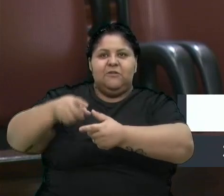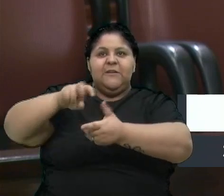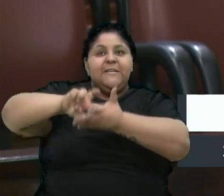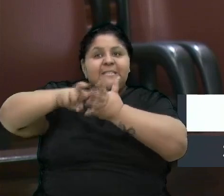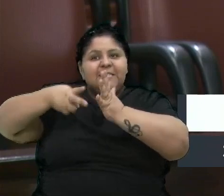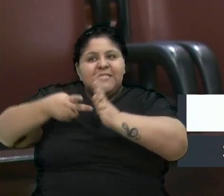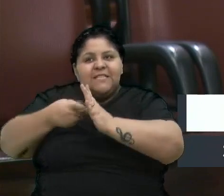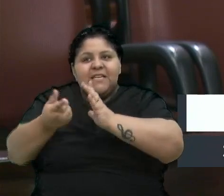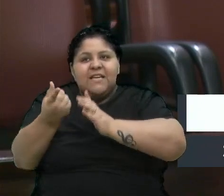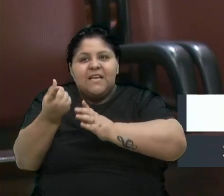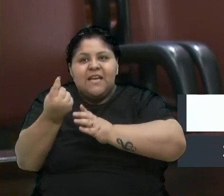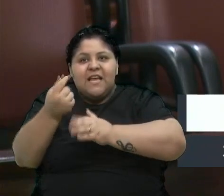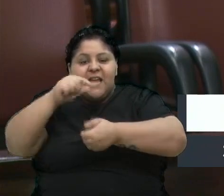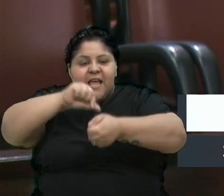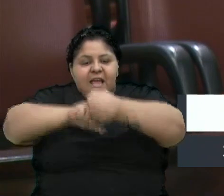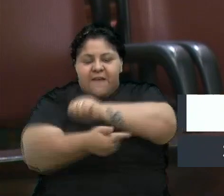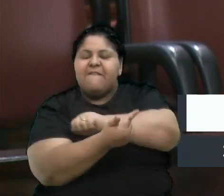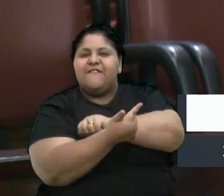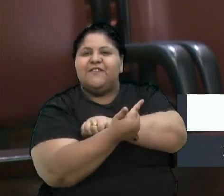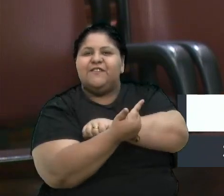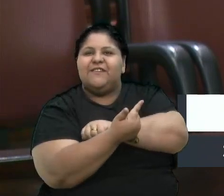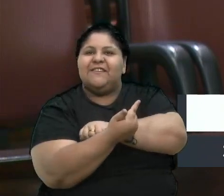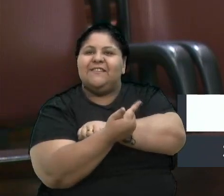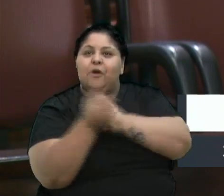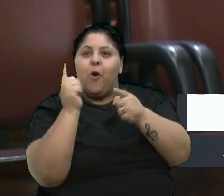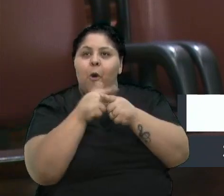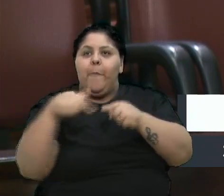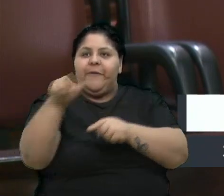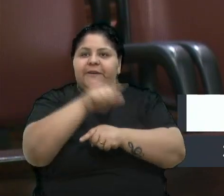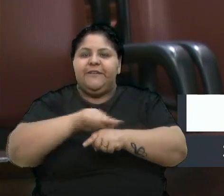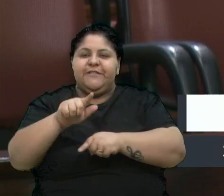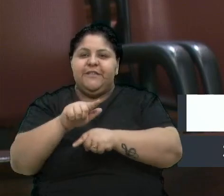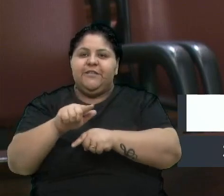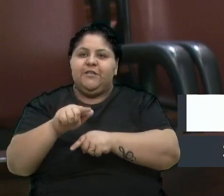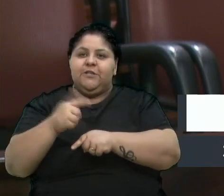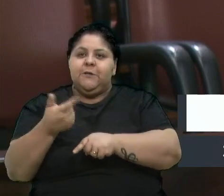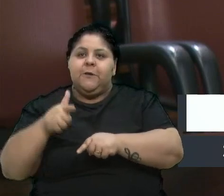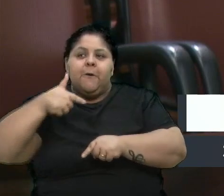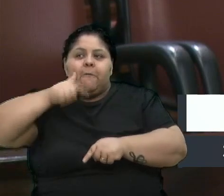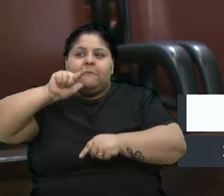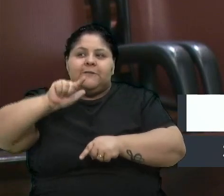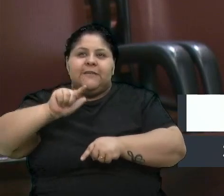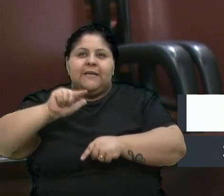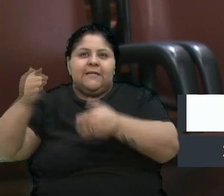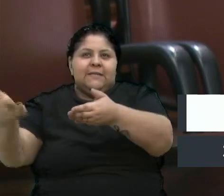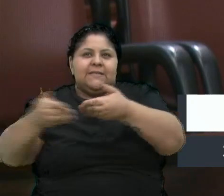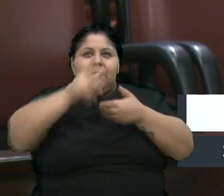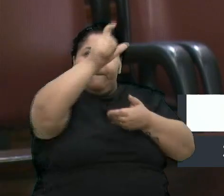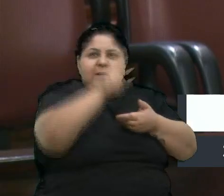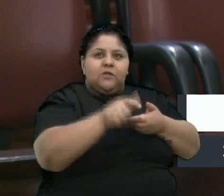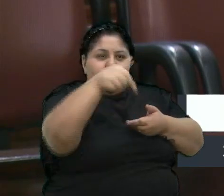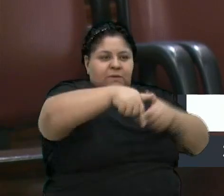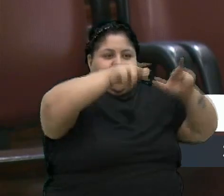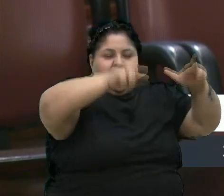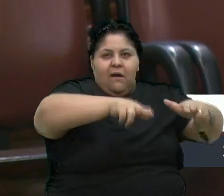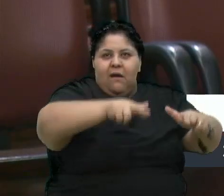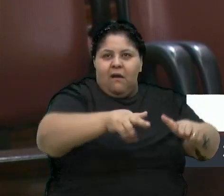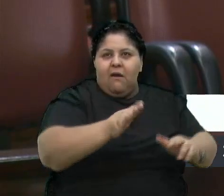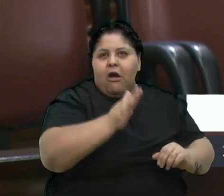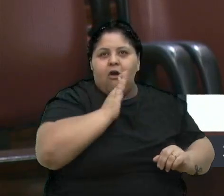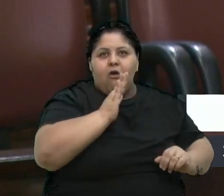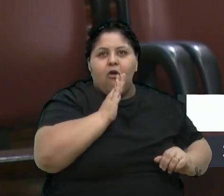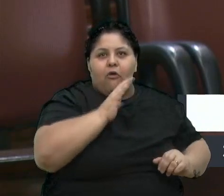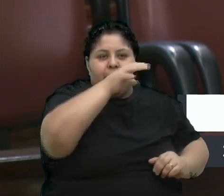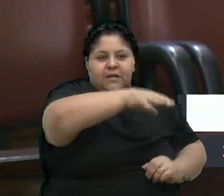absorver pessoas da região para vir aqui para a nossa cidade, conhecer pontos turísticos aqui do